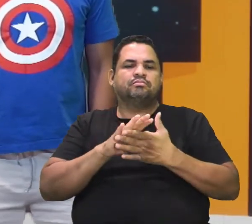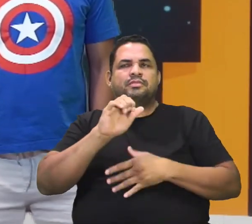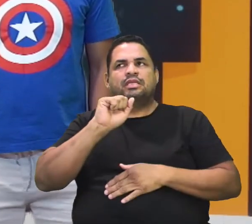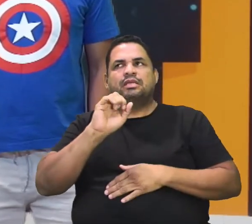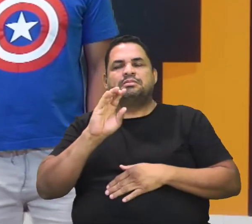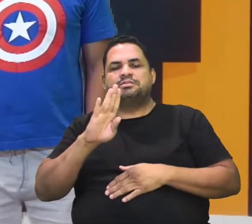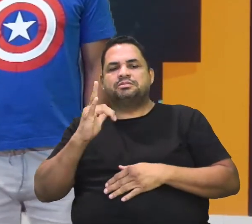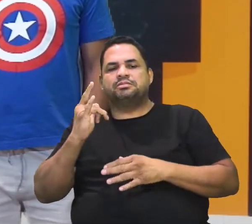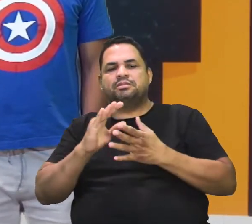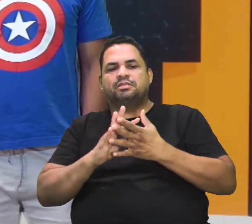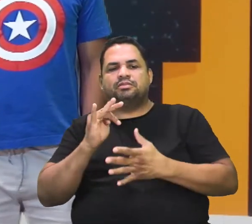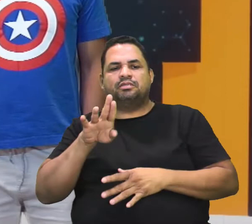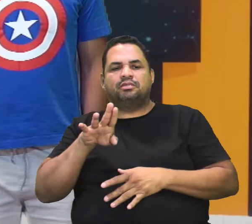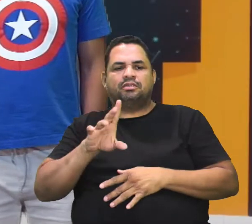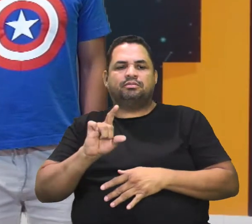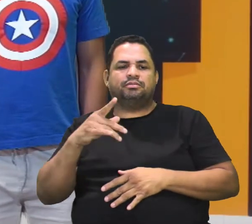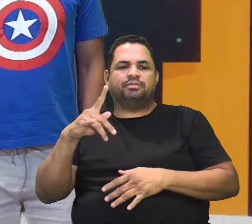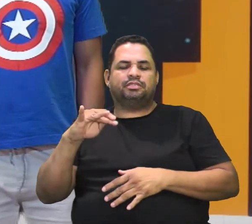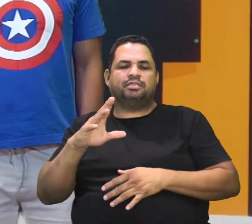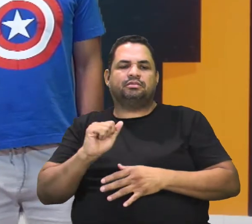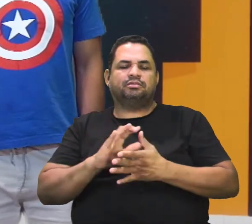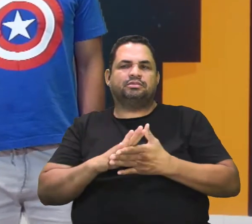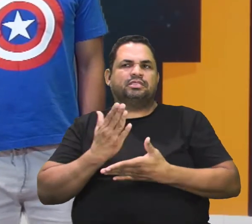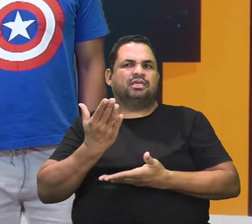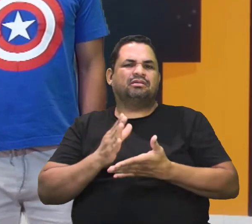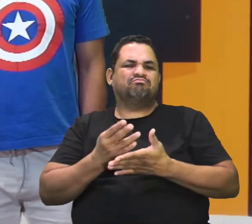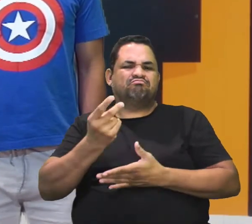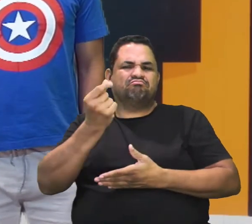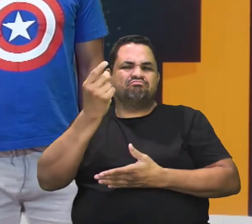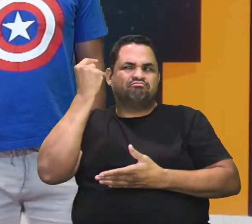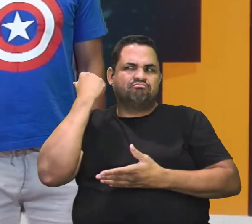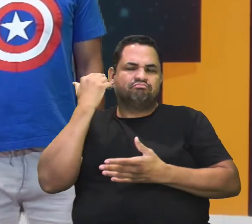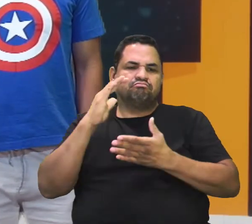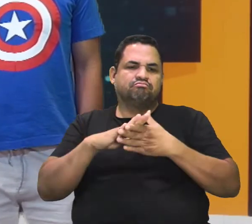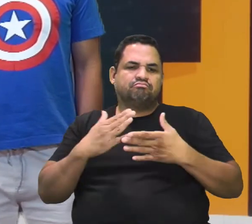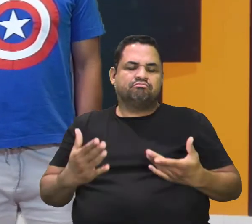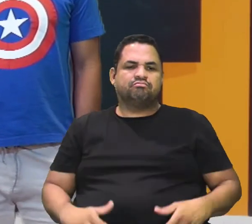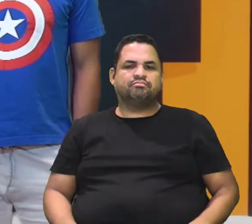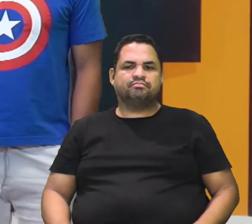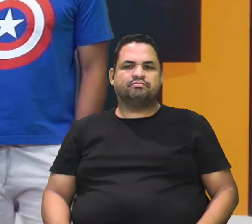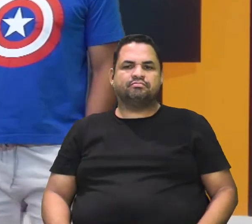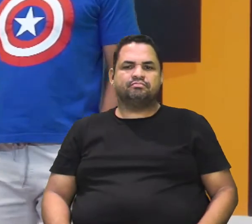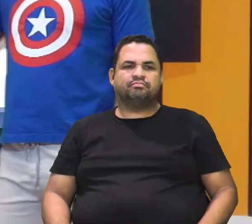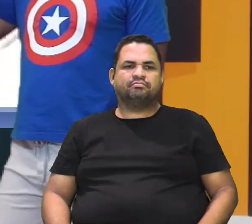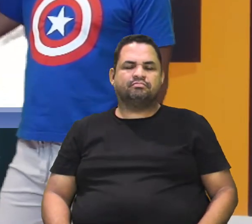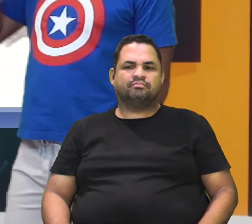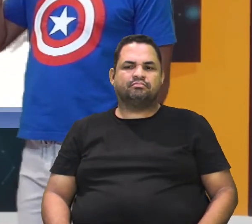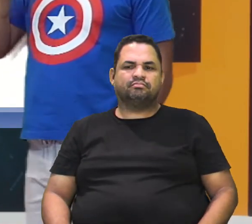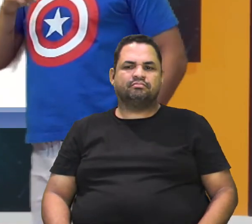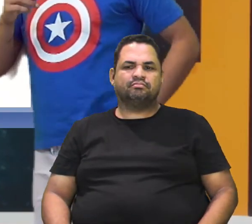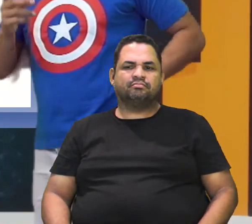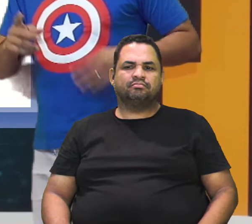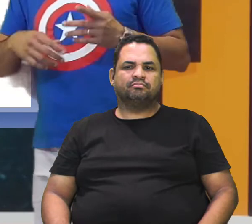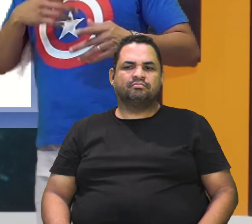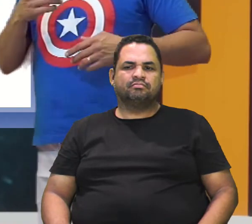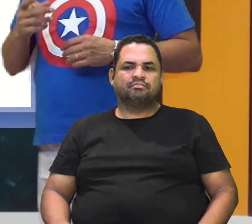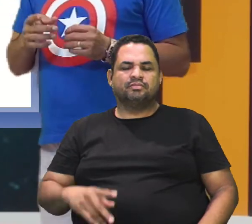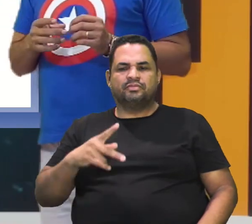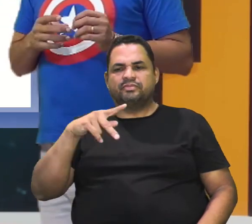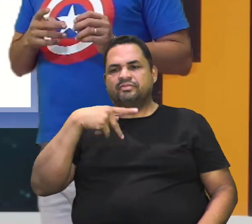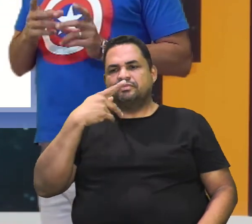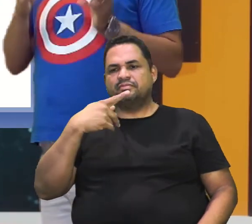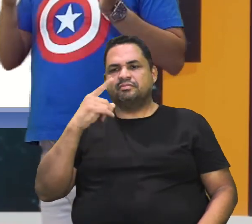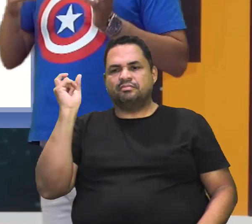ABC é o teorema de Pitágoras, coisas velhas conhecidas, então fica mais tranquilo. Até tu foi falando negócio de